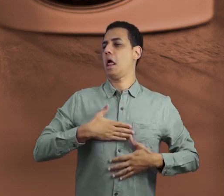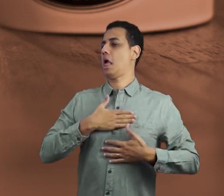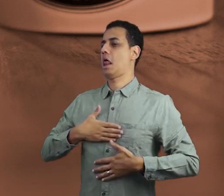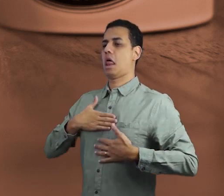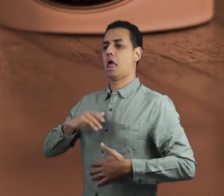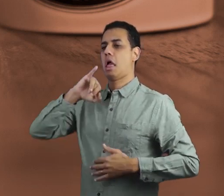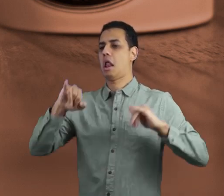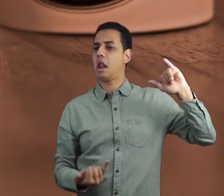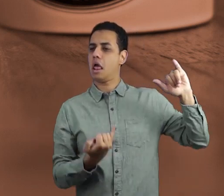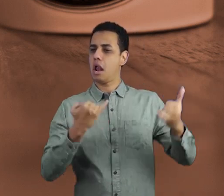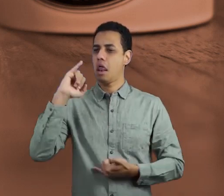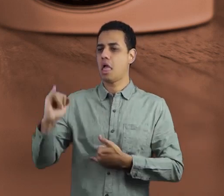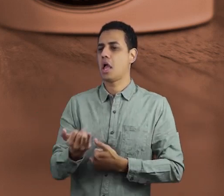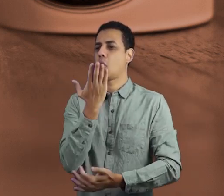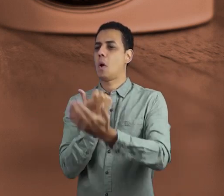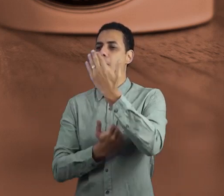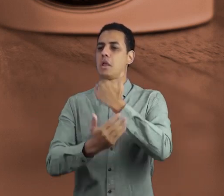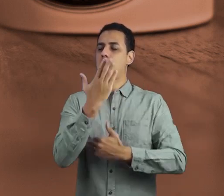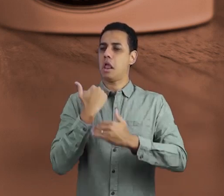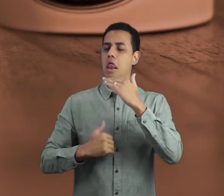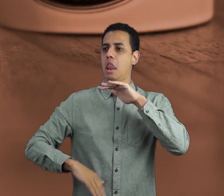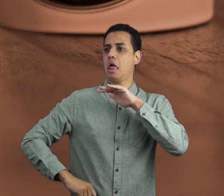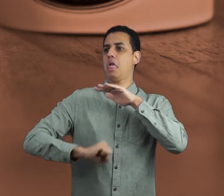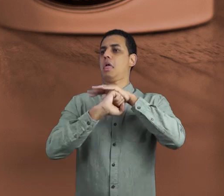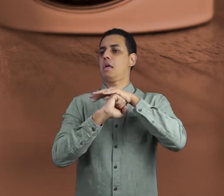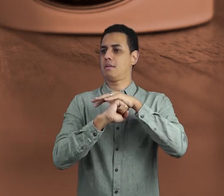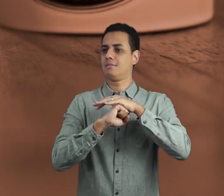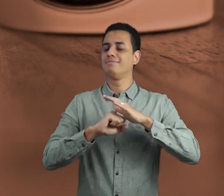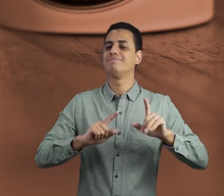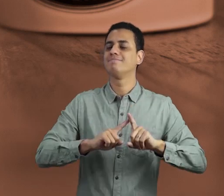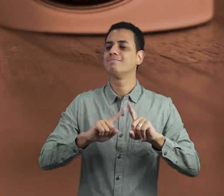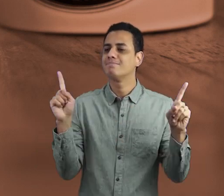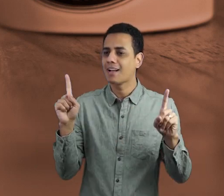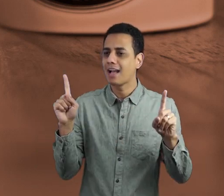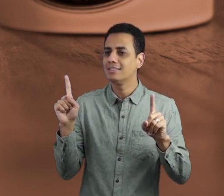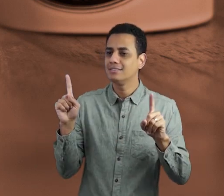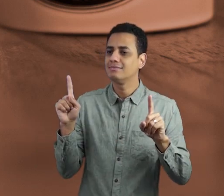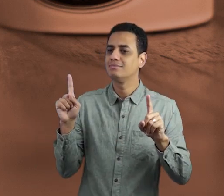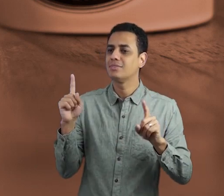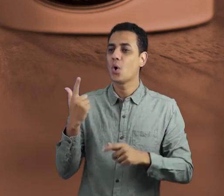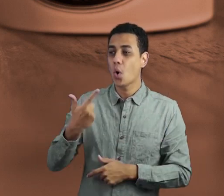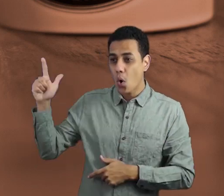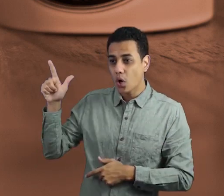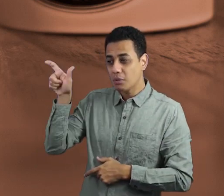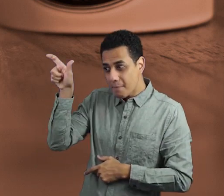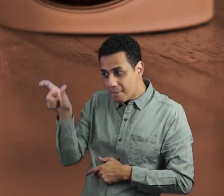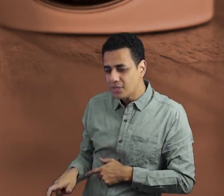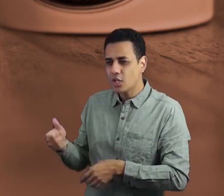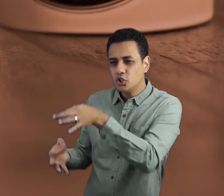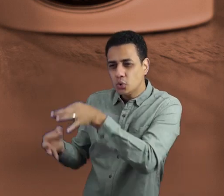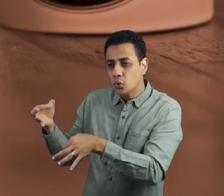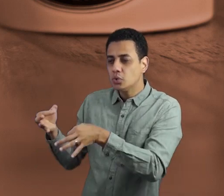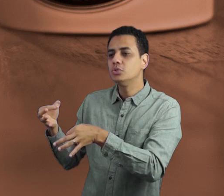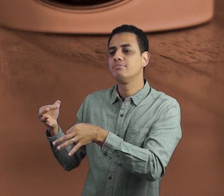terra, desfrutando prazeres e fartaram-se de comida em dia de abate. Vocês têm condenado e